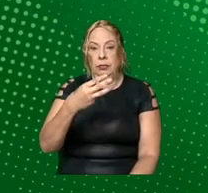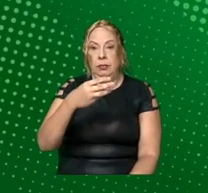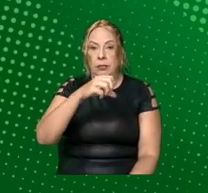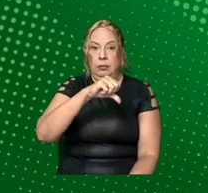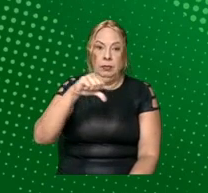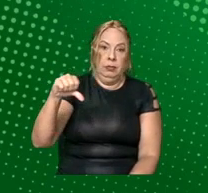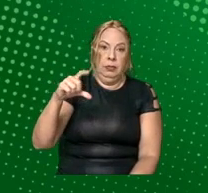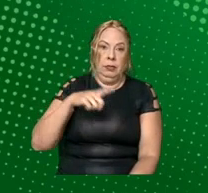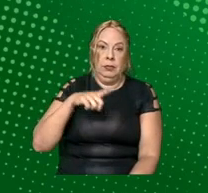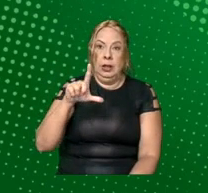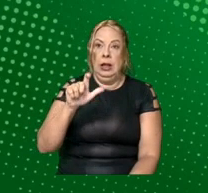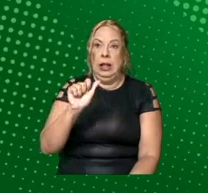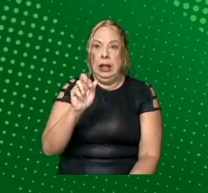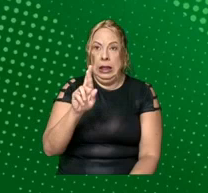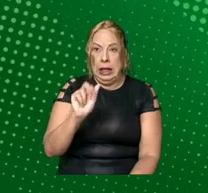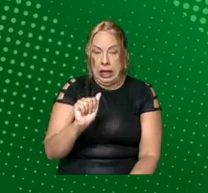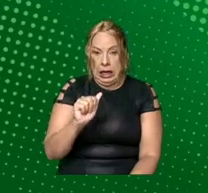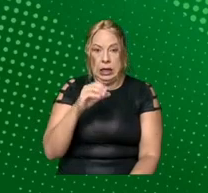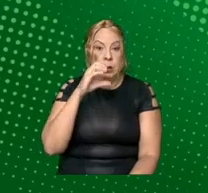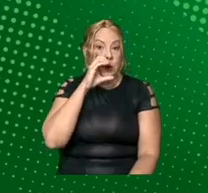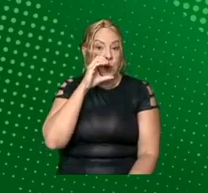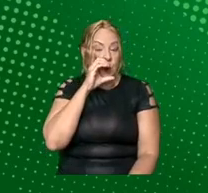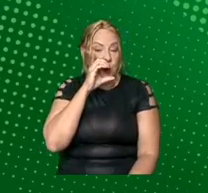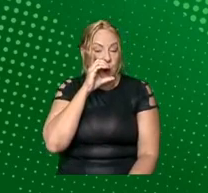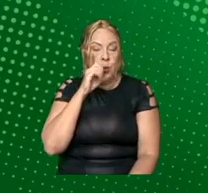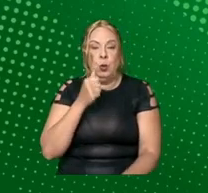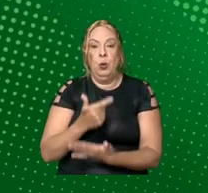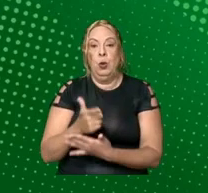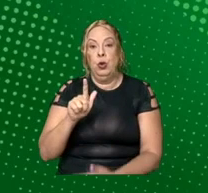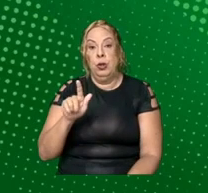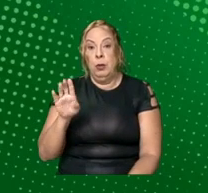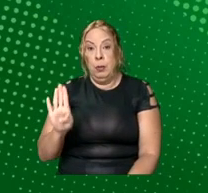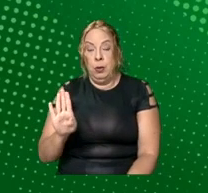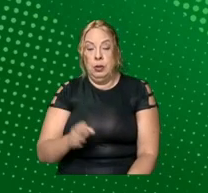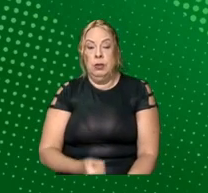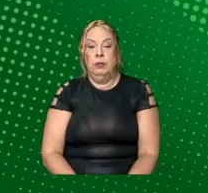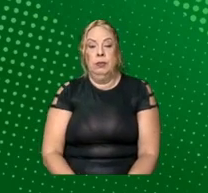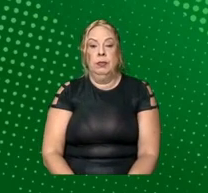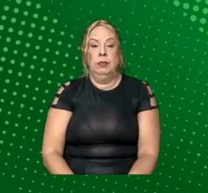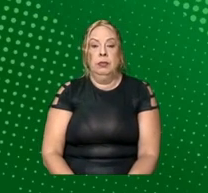125399, da Lara de Socorro, adquiriu no G. Barbosa Francisco Porto com a Grazi.